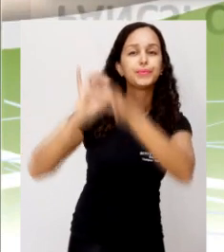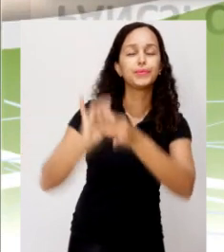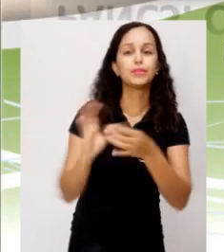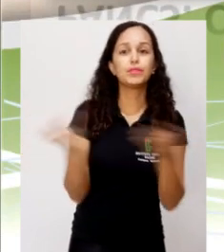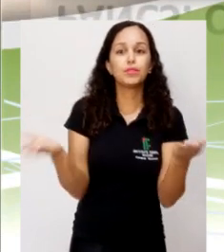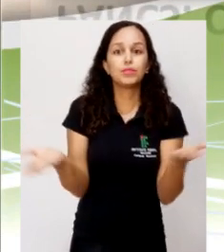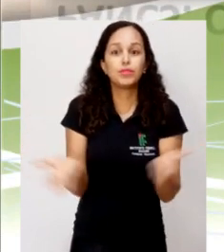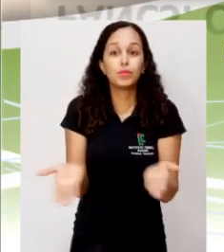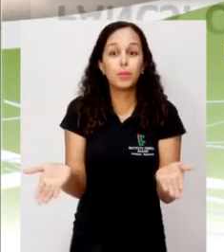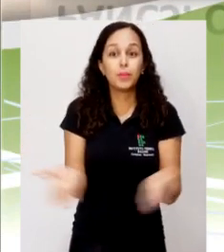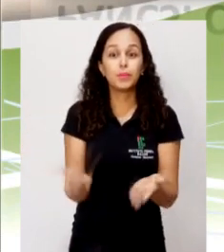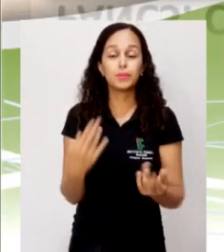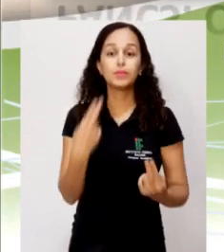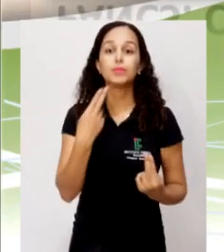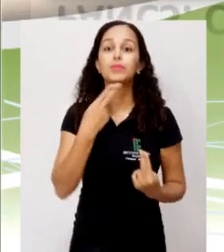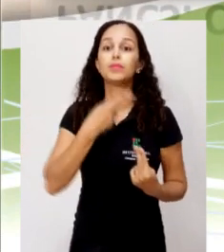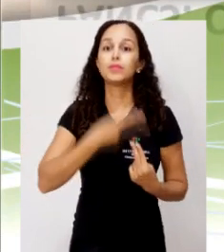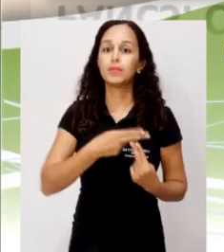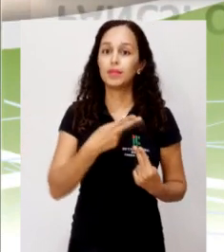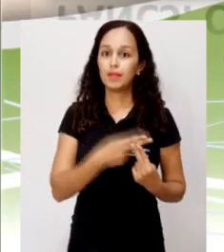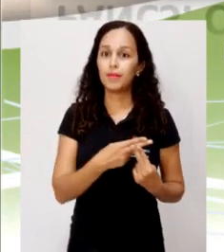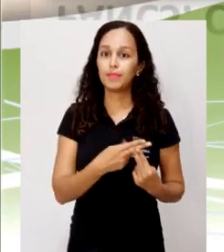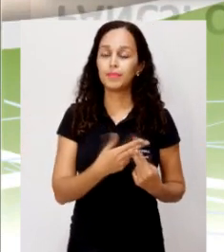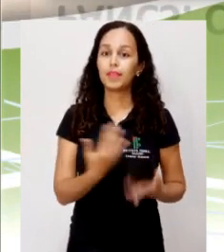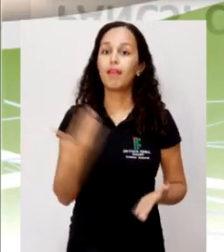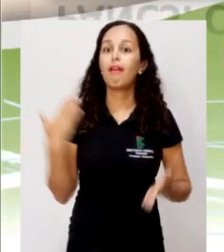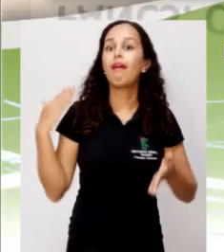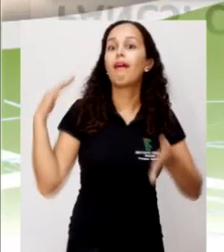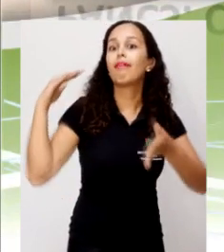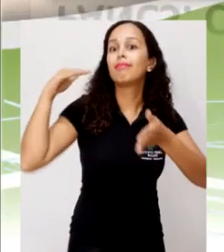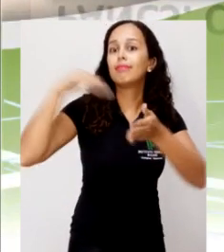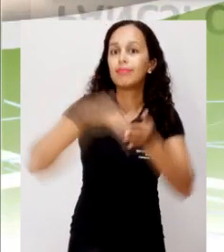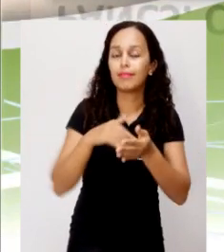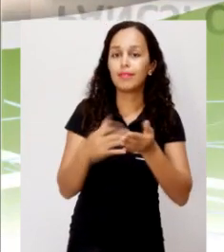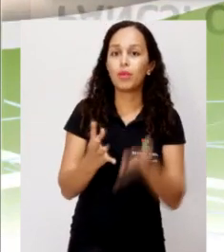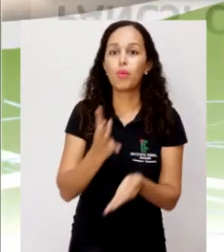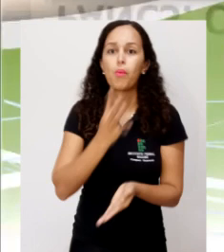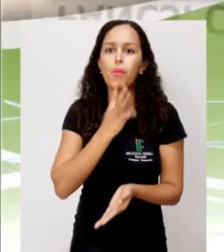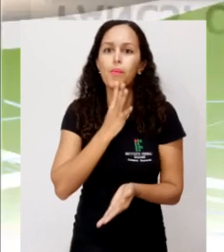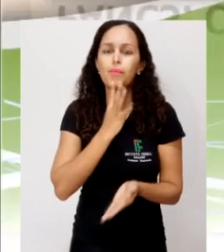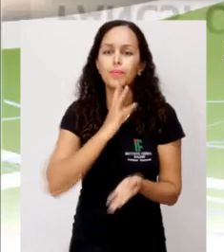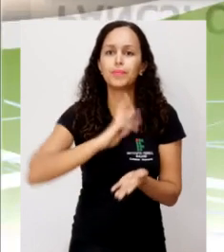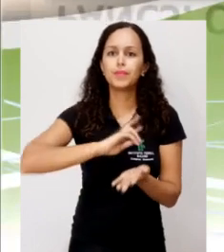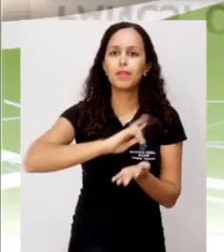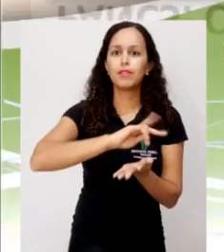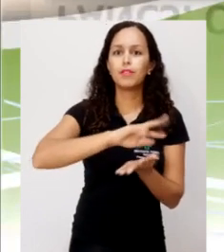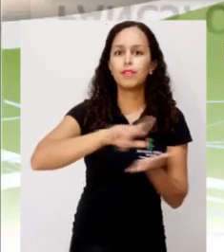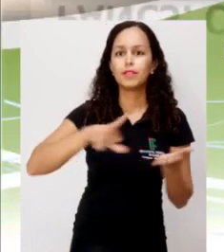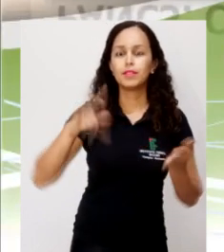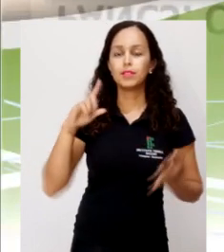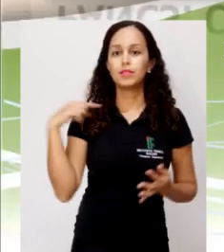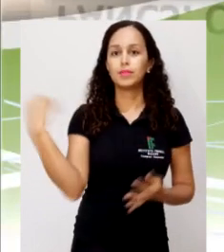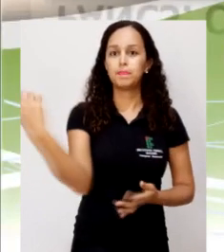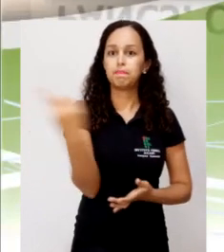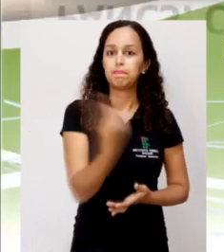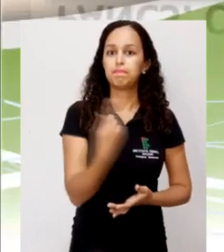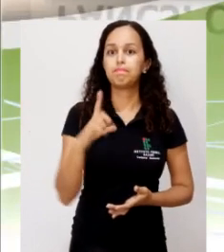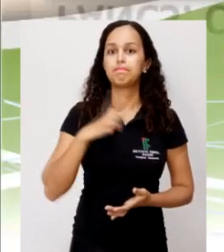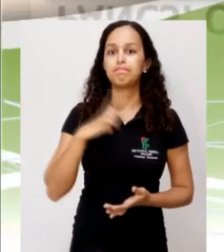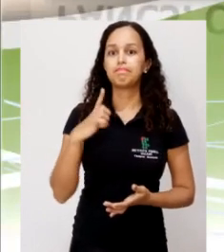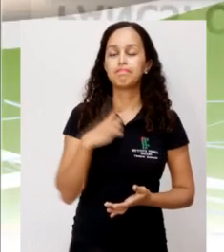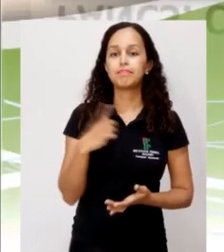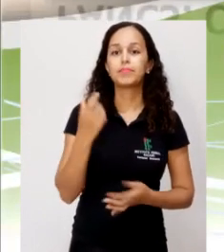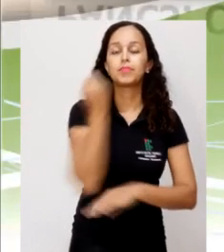estamos inseridos enquanto Instituto Federal Baiano, ou seja, até chegarmos ao conhecimento da diversidade que